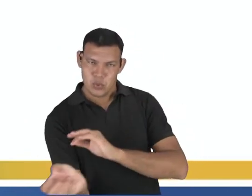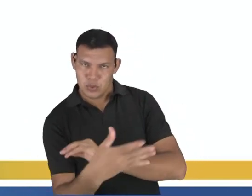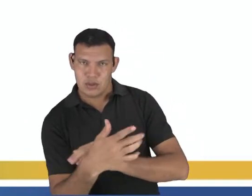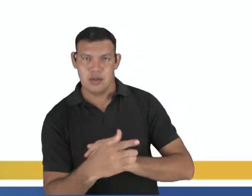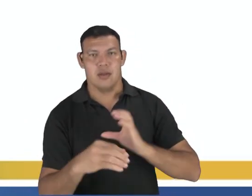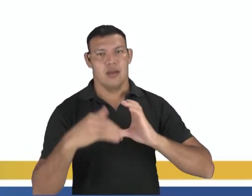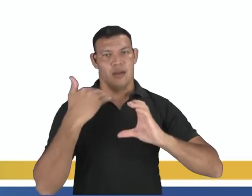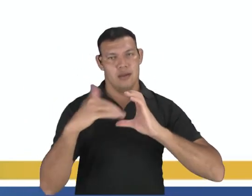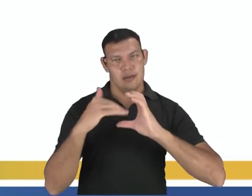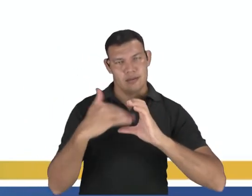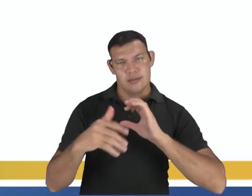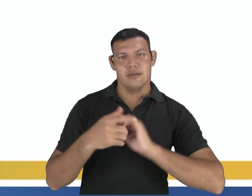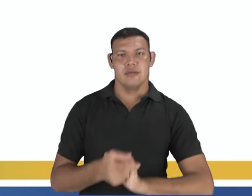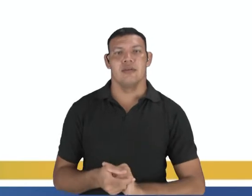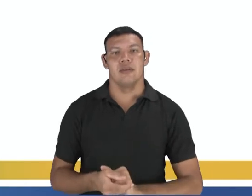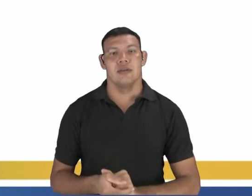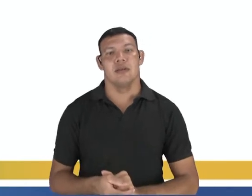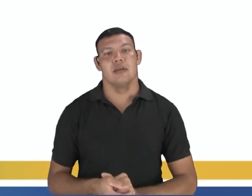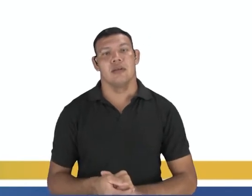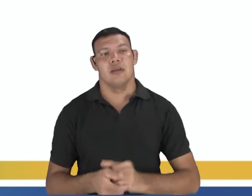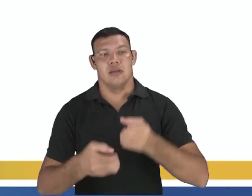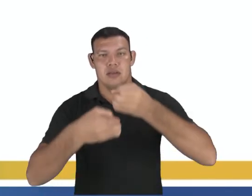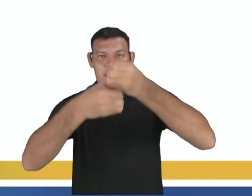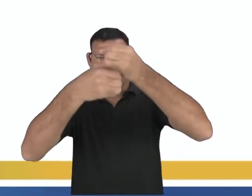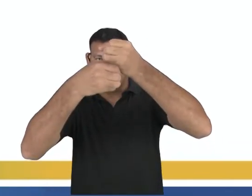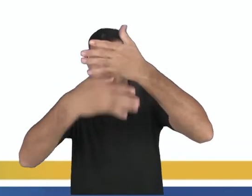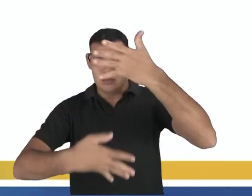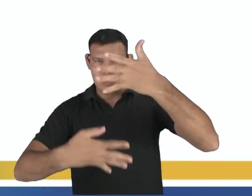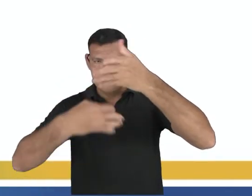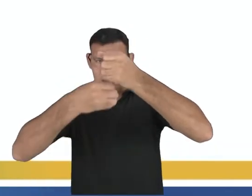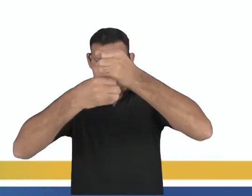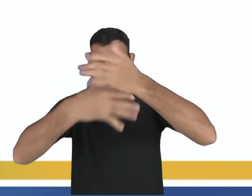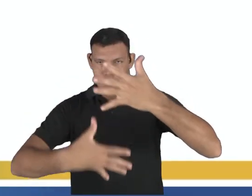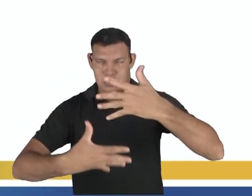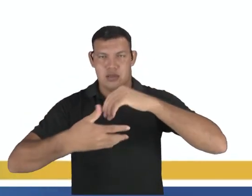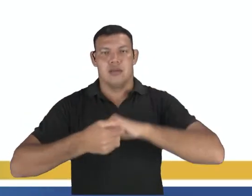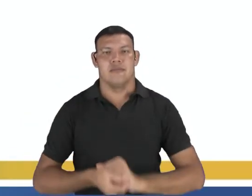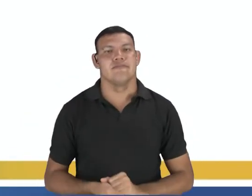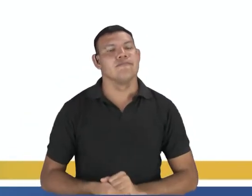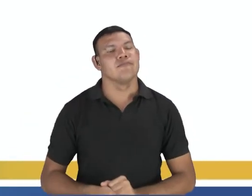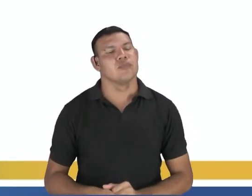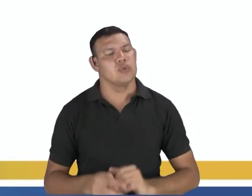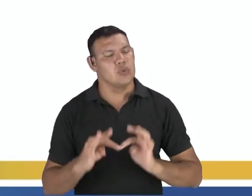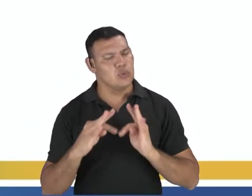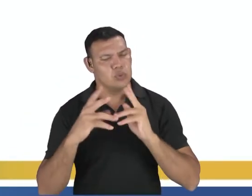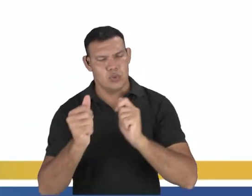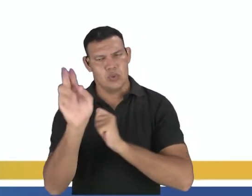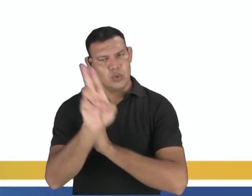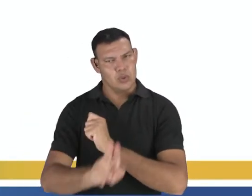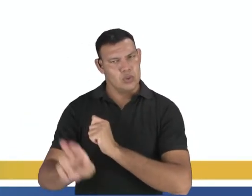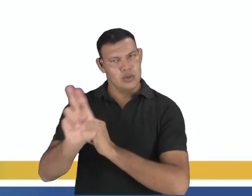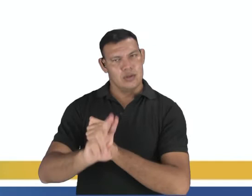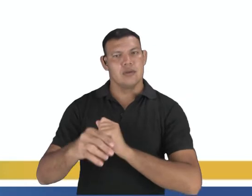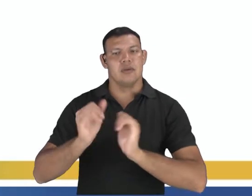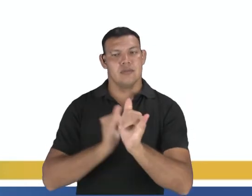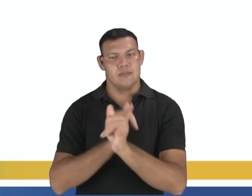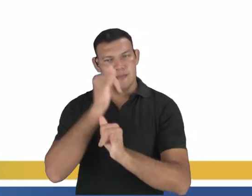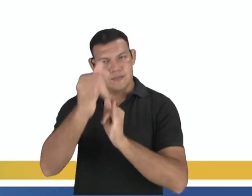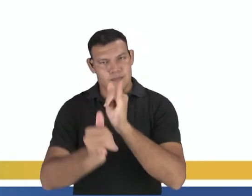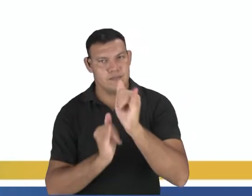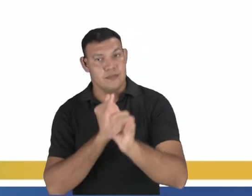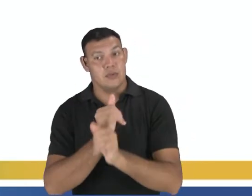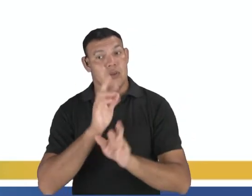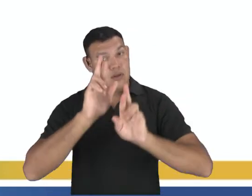né? Que é o e-mail, os chats, os fóruns online, tudo que requer essa nova escrita